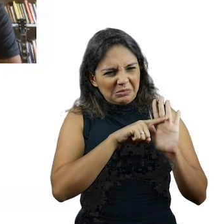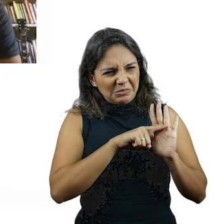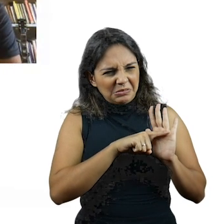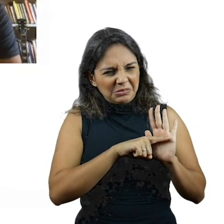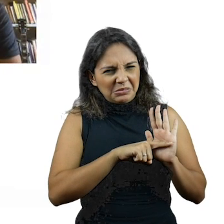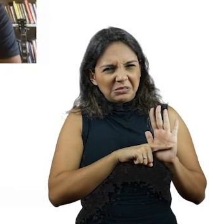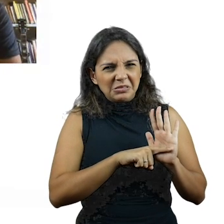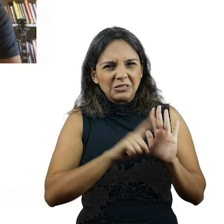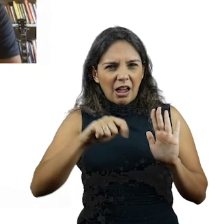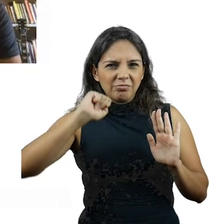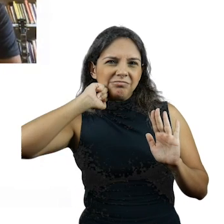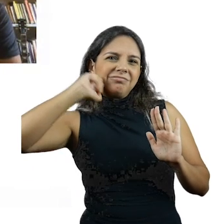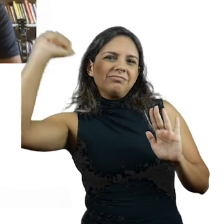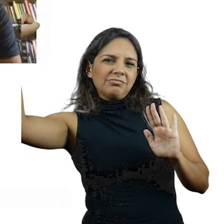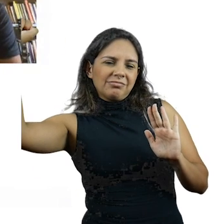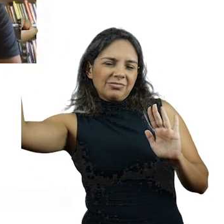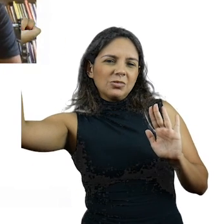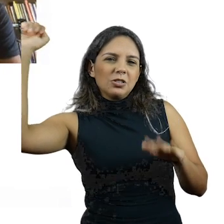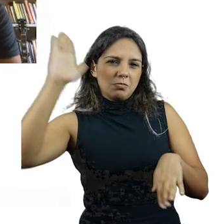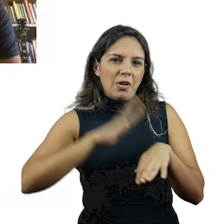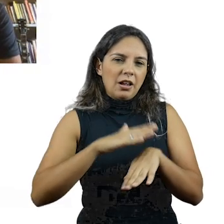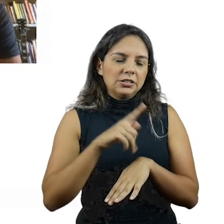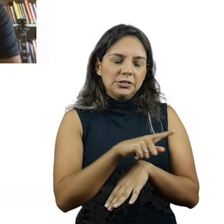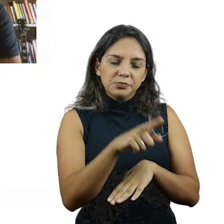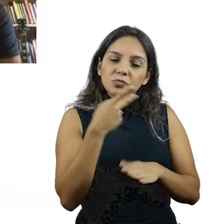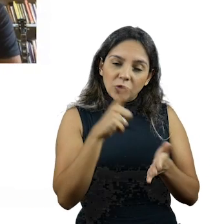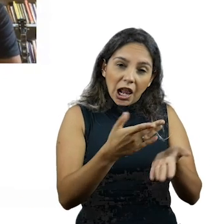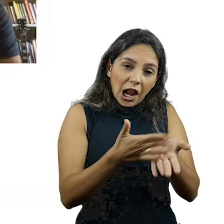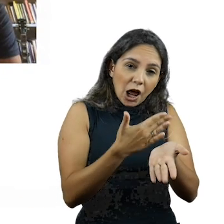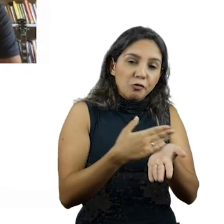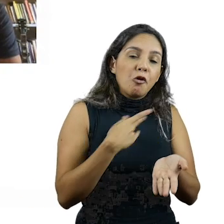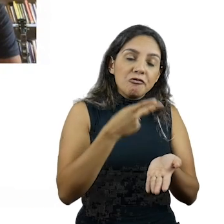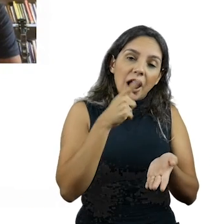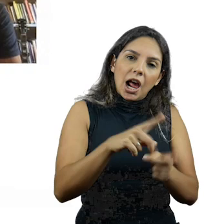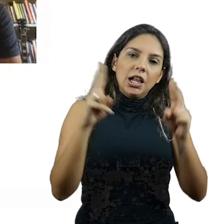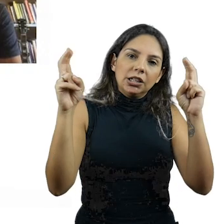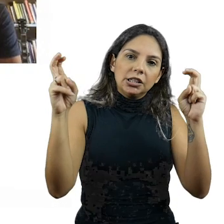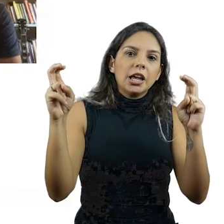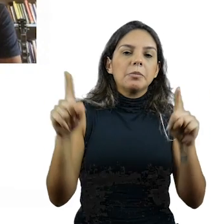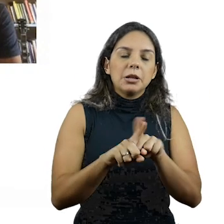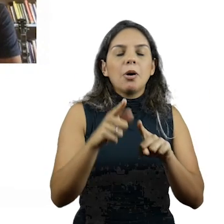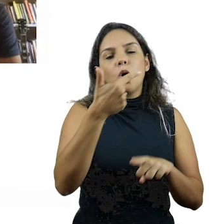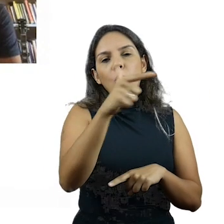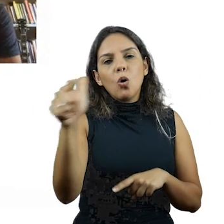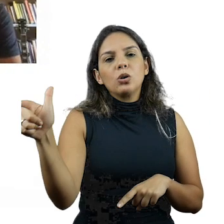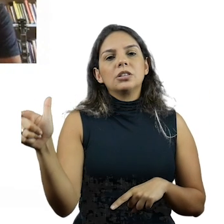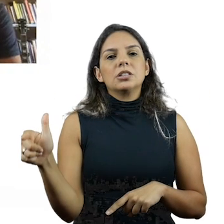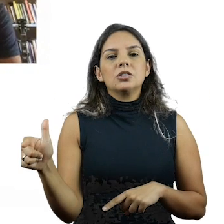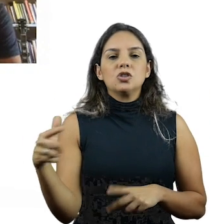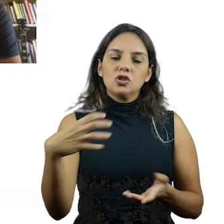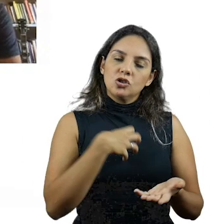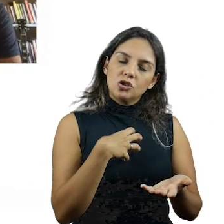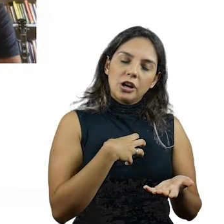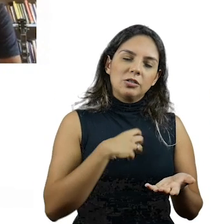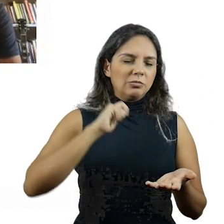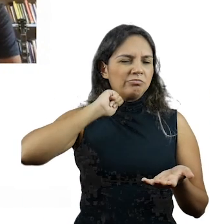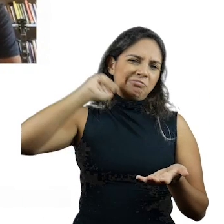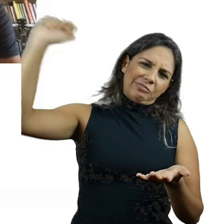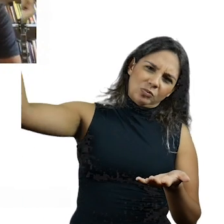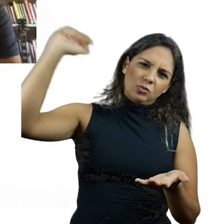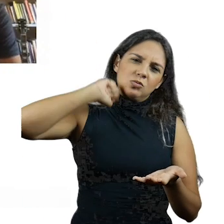Então tem muito essa queixa, né? Então no livro eu abordo isso e abordo várias outras formas que o